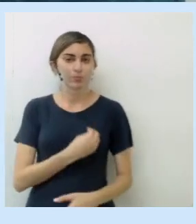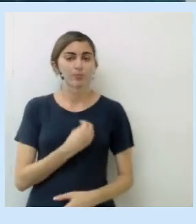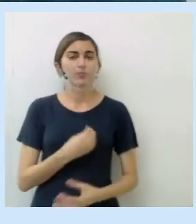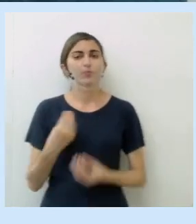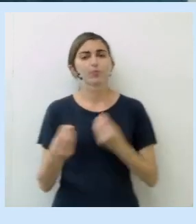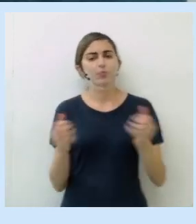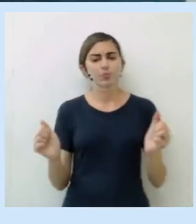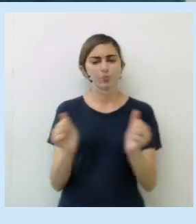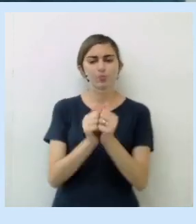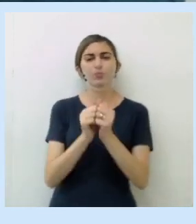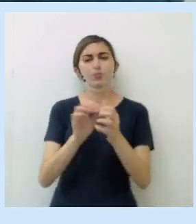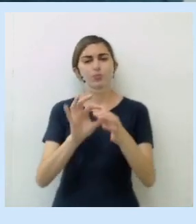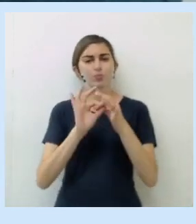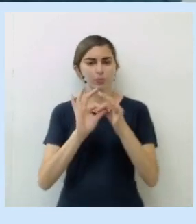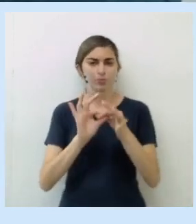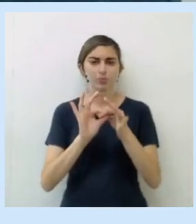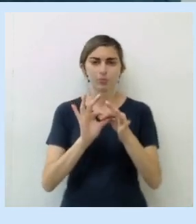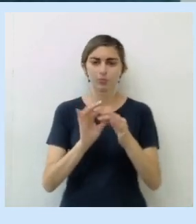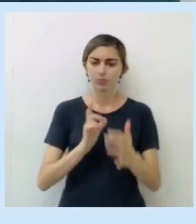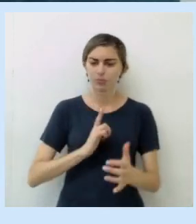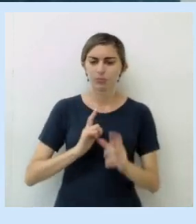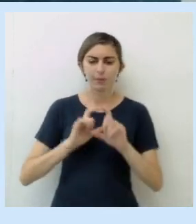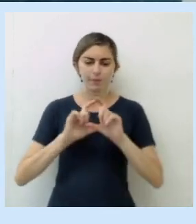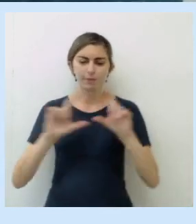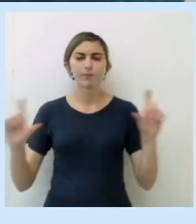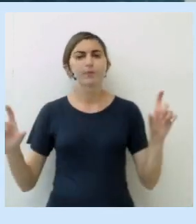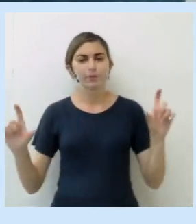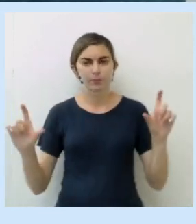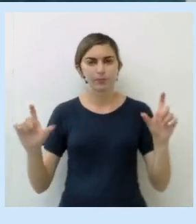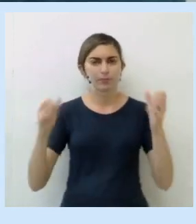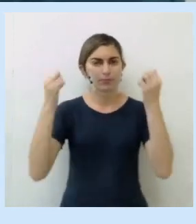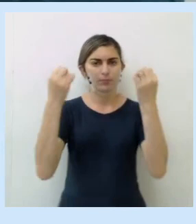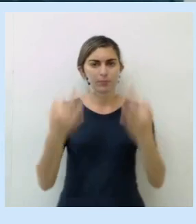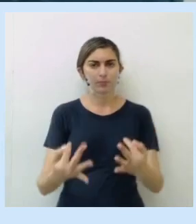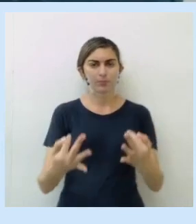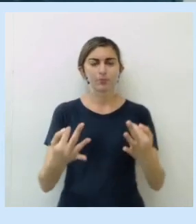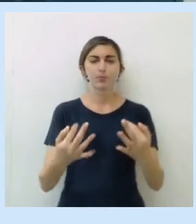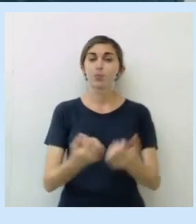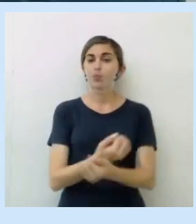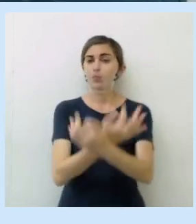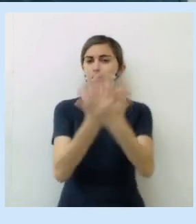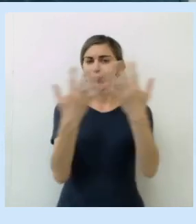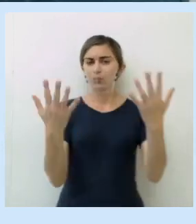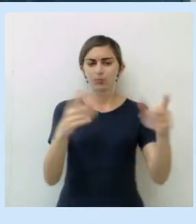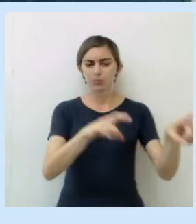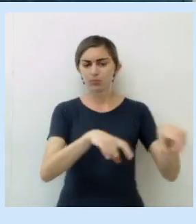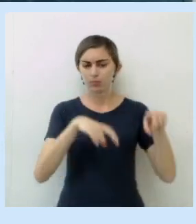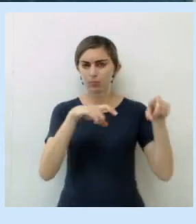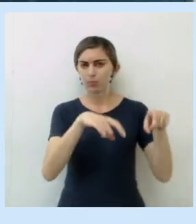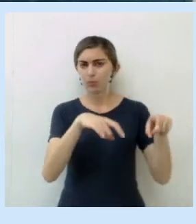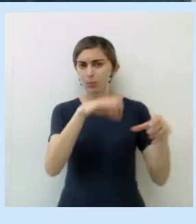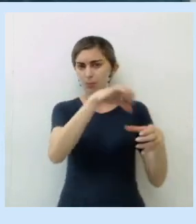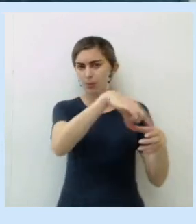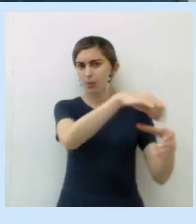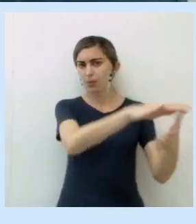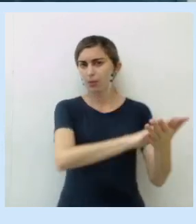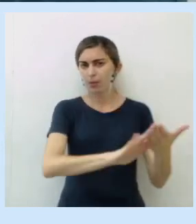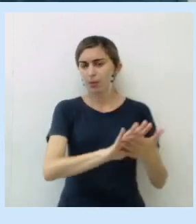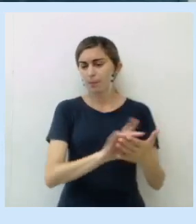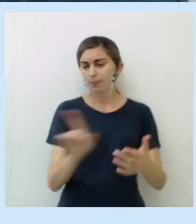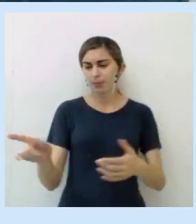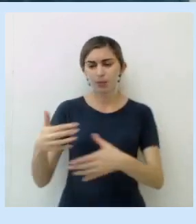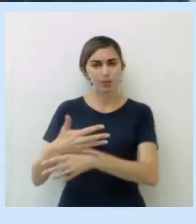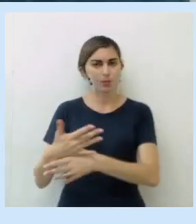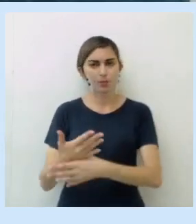ó, juntinhas. Tem uma frase, né, que diz o seguinte: quando o campo não planta, a